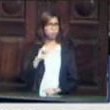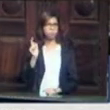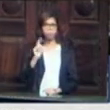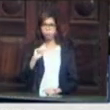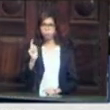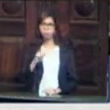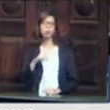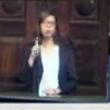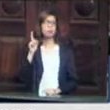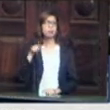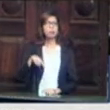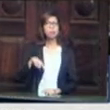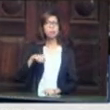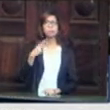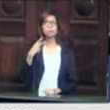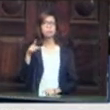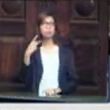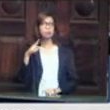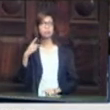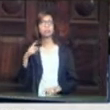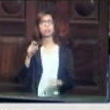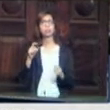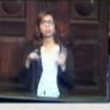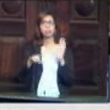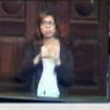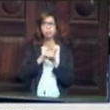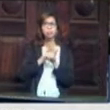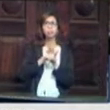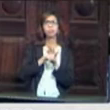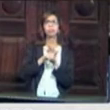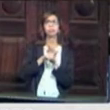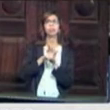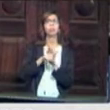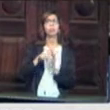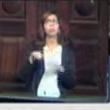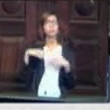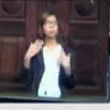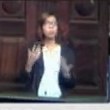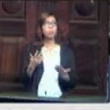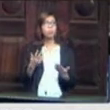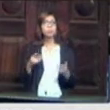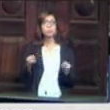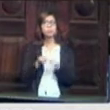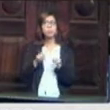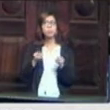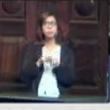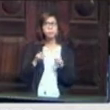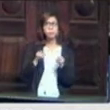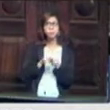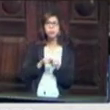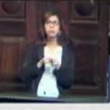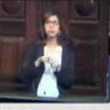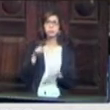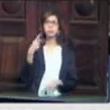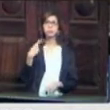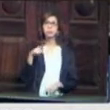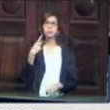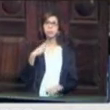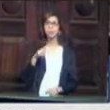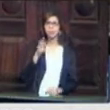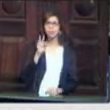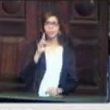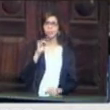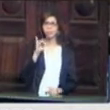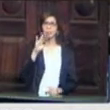alíquota extraordinária, a majoração da alíquota da Previdência, ou a cassação do triênio, ou